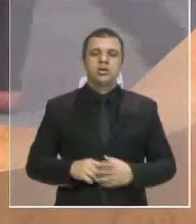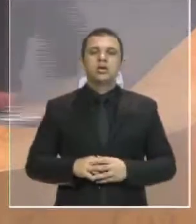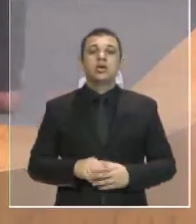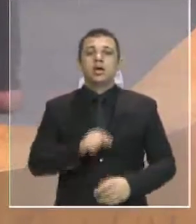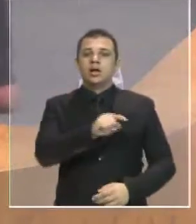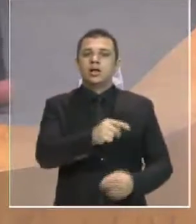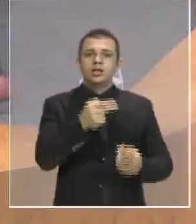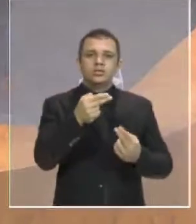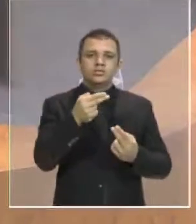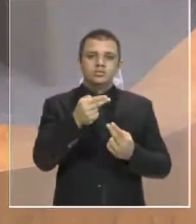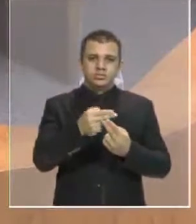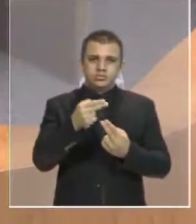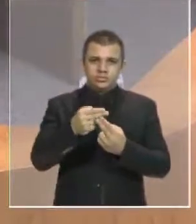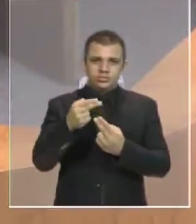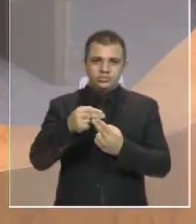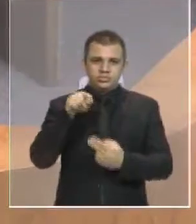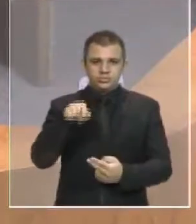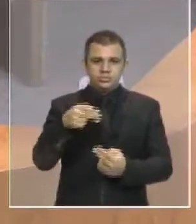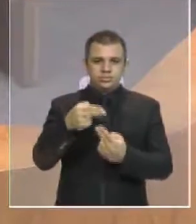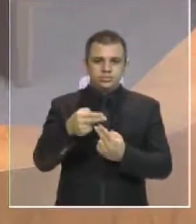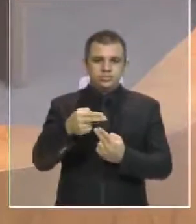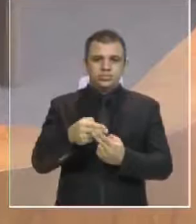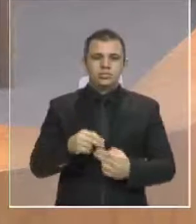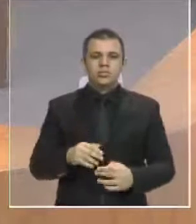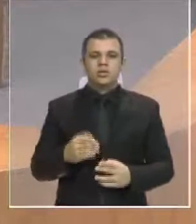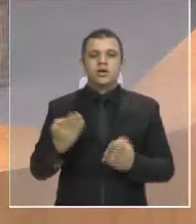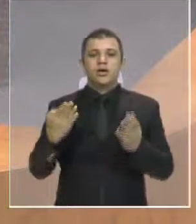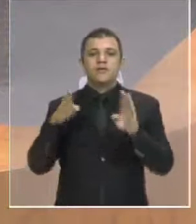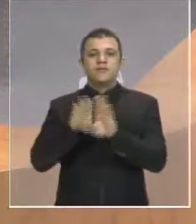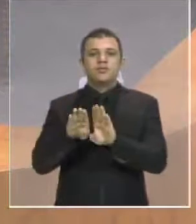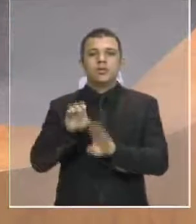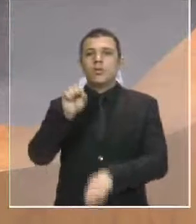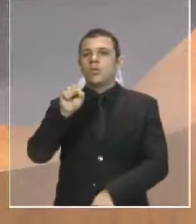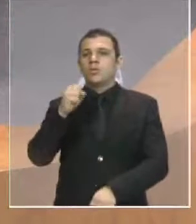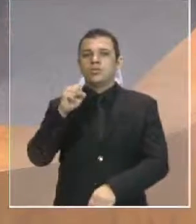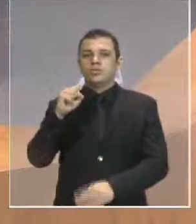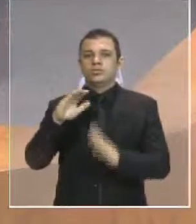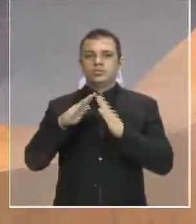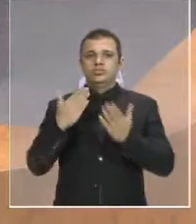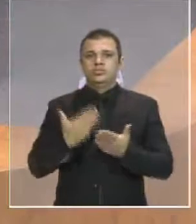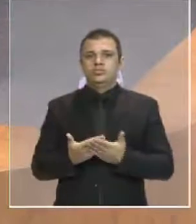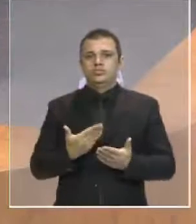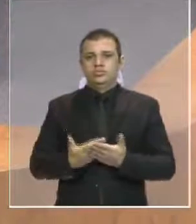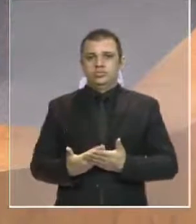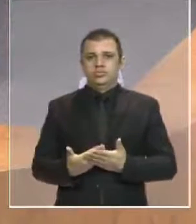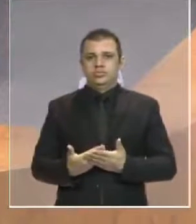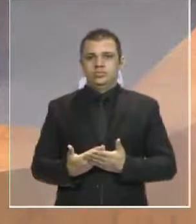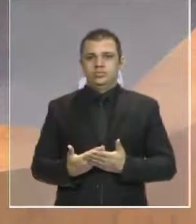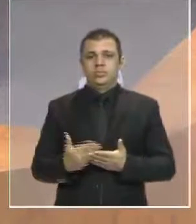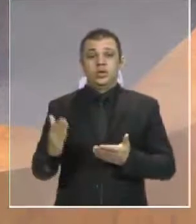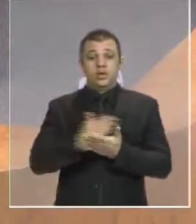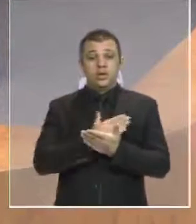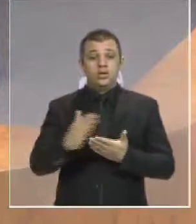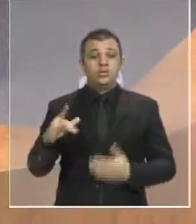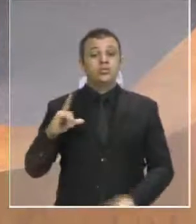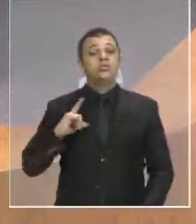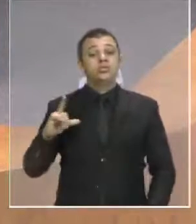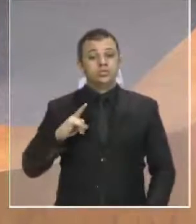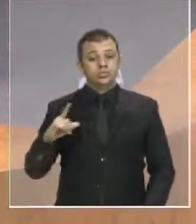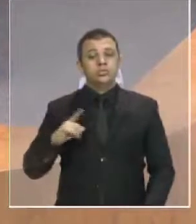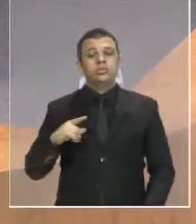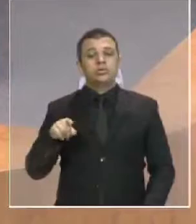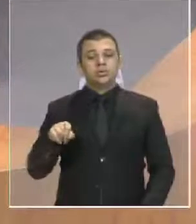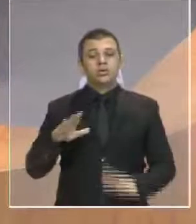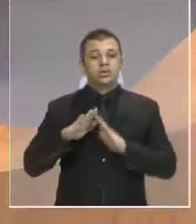8 escolas, algumas municipalizadas, mas escolas como Bandeirante, 3 anos fechado.